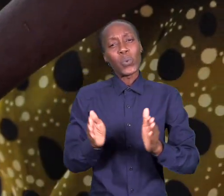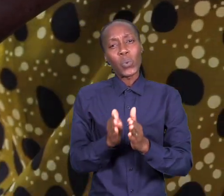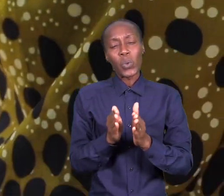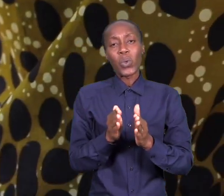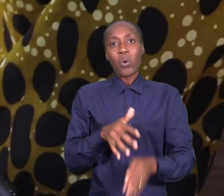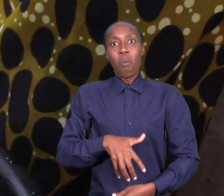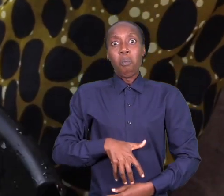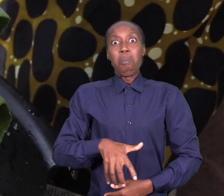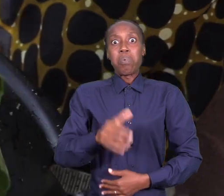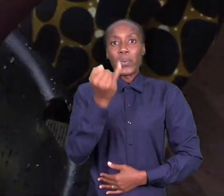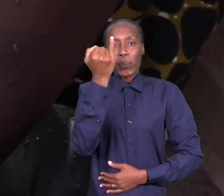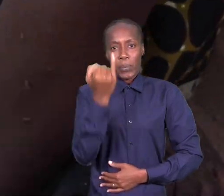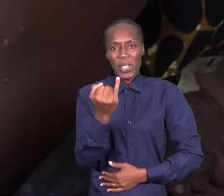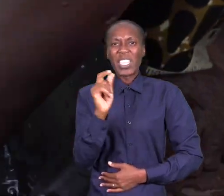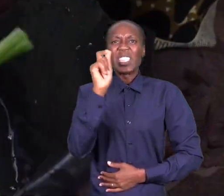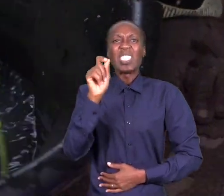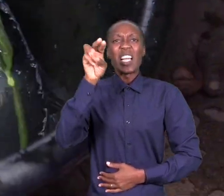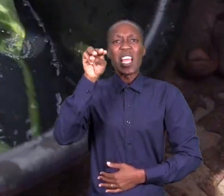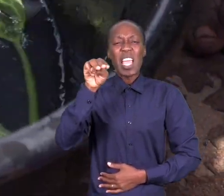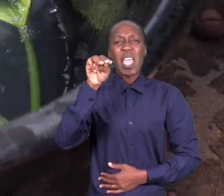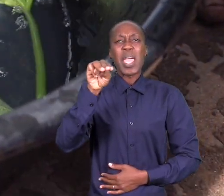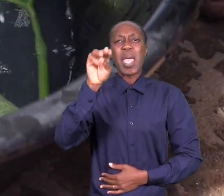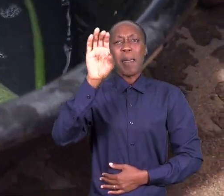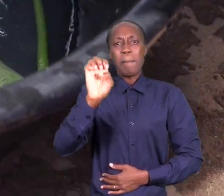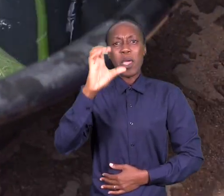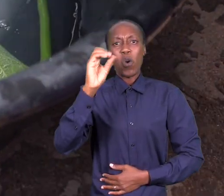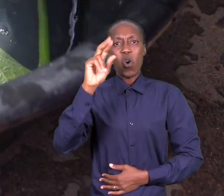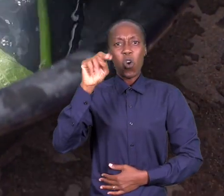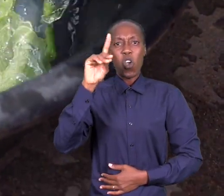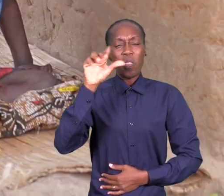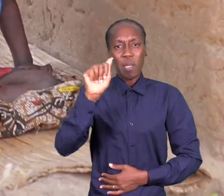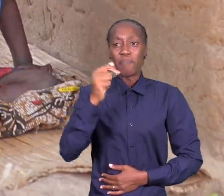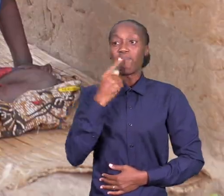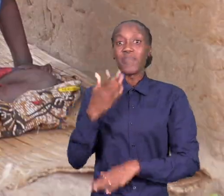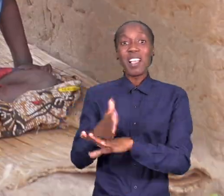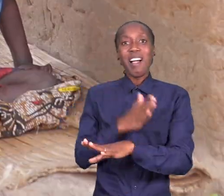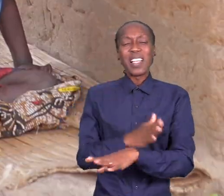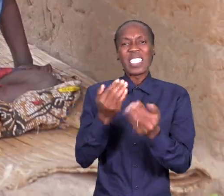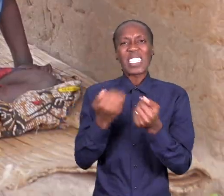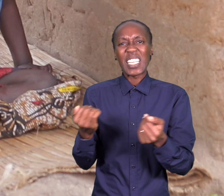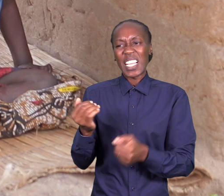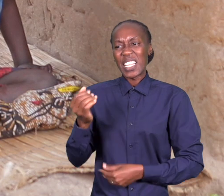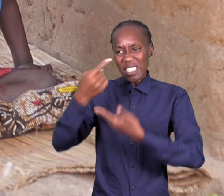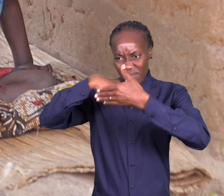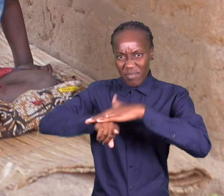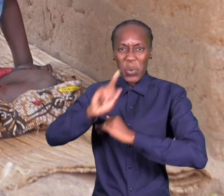bem como no combate à desnutrição crónica no distrito de Mekonta. Nos limitávamos em